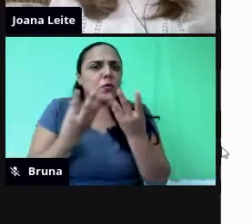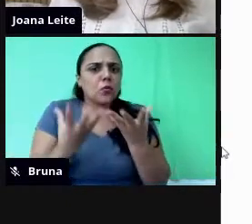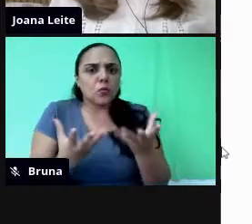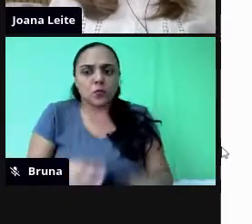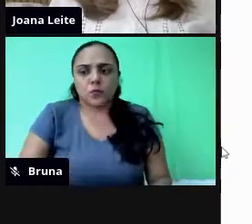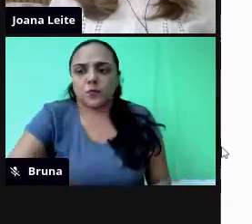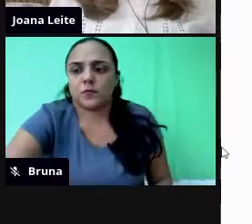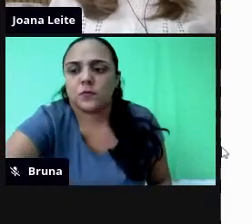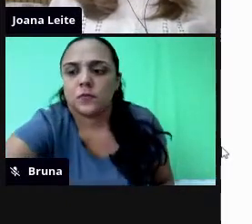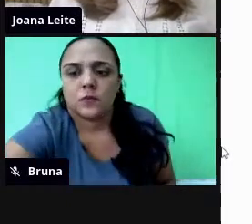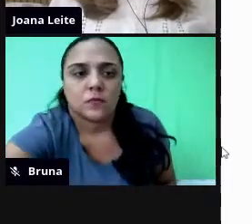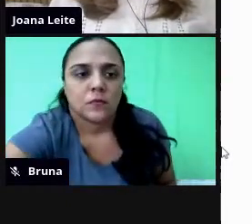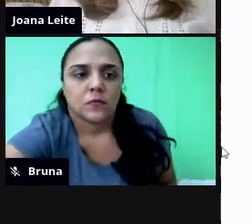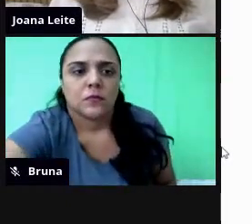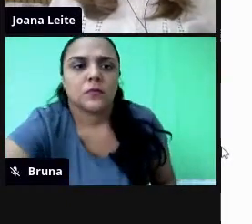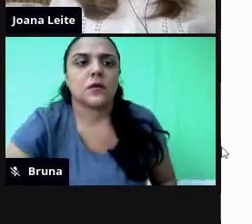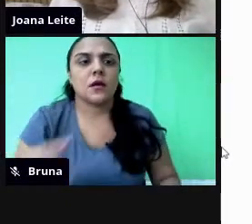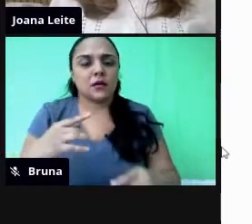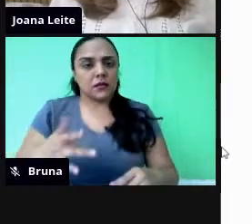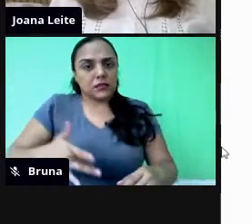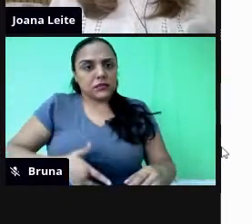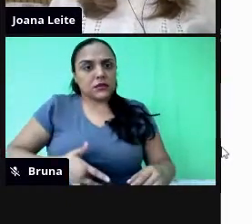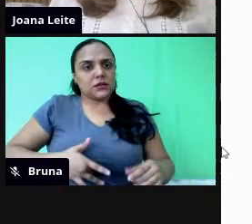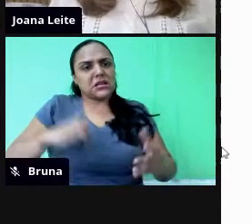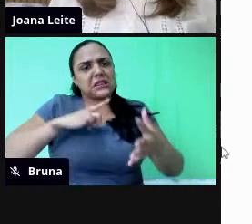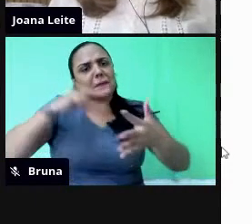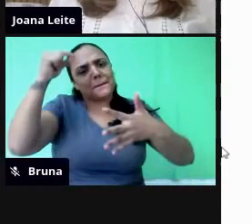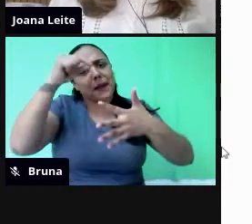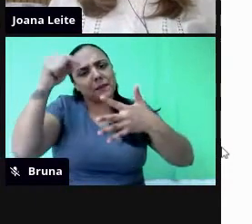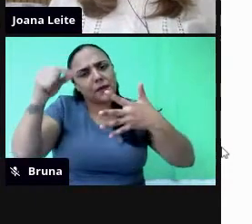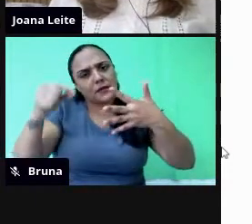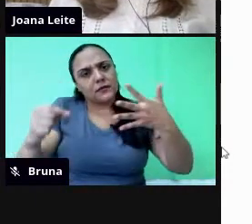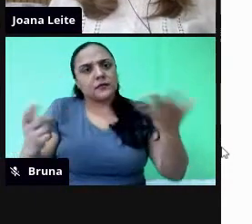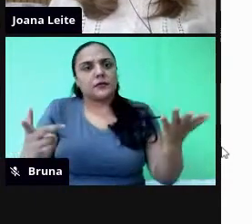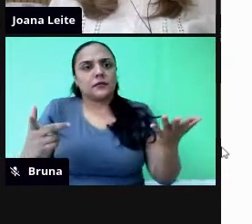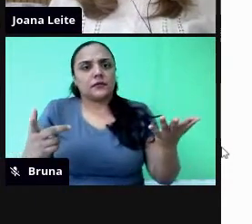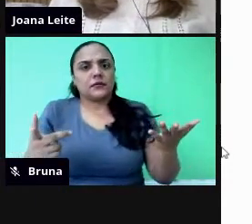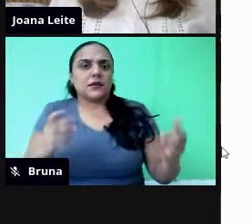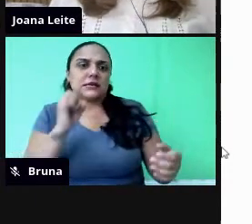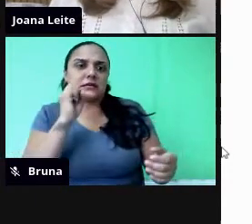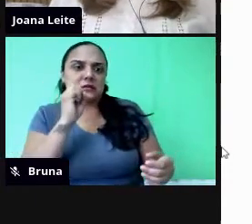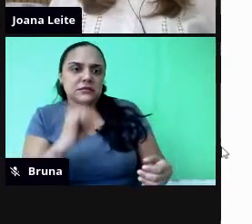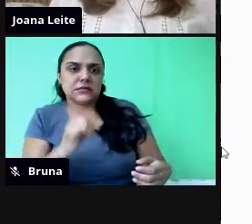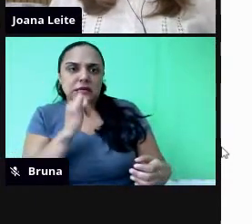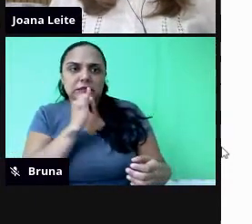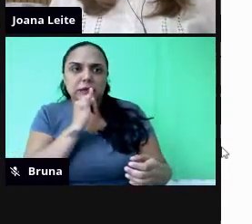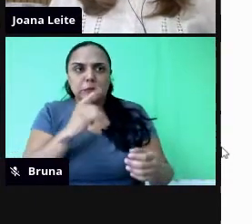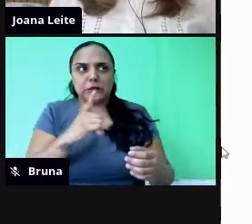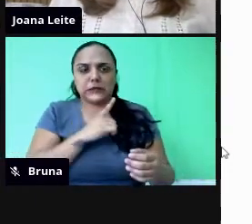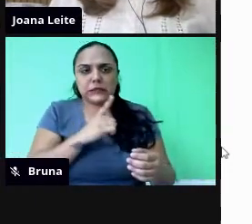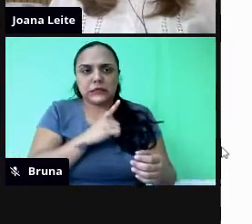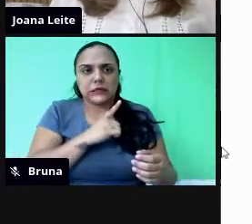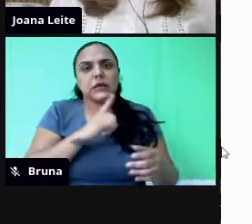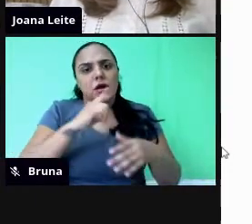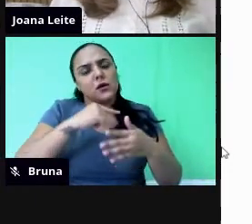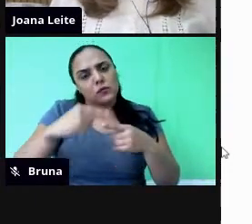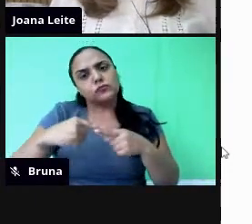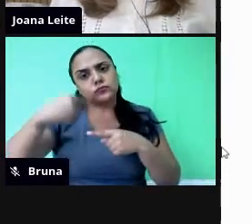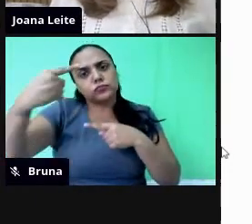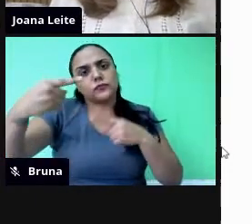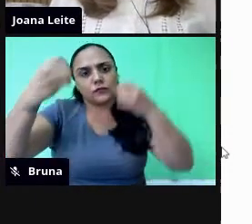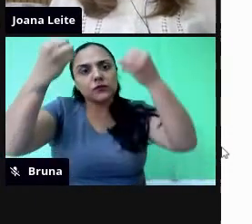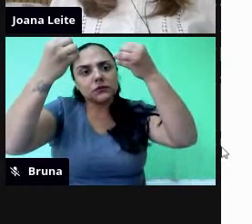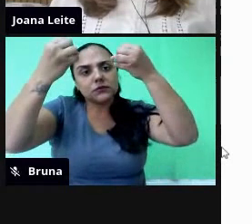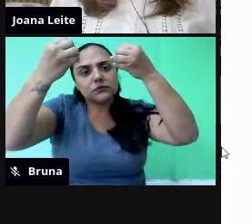Então, a inflamação no intestino, ela pode ser causada por vários fatores. Presença de toxinas, tá? Vou falar um pouquinho sobre essas toxinas que